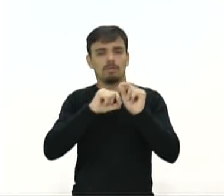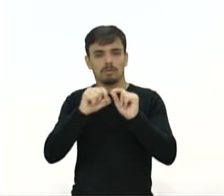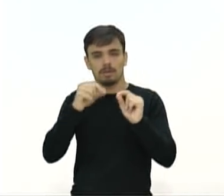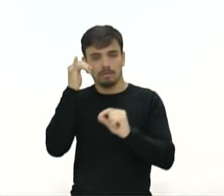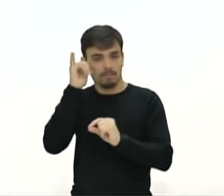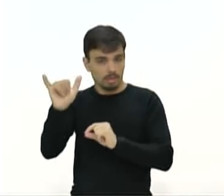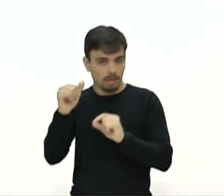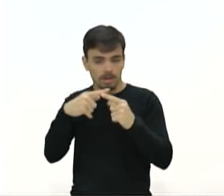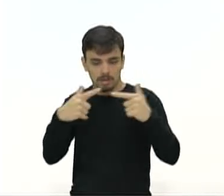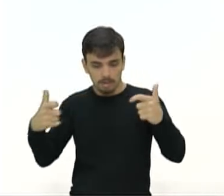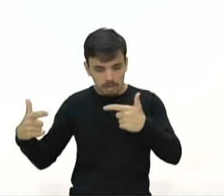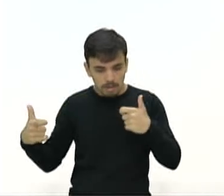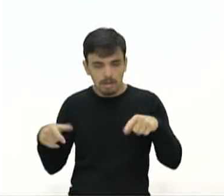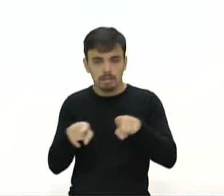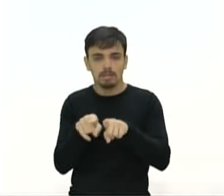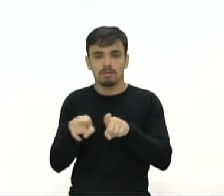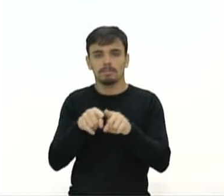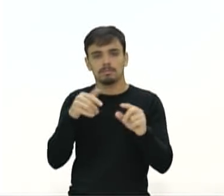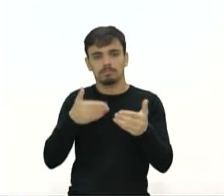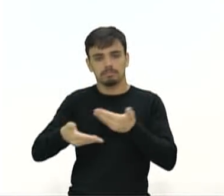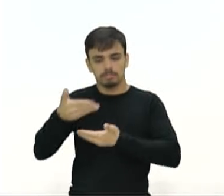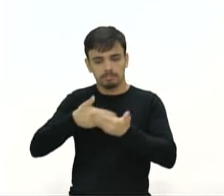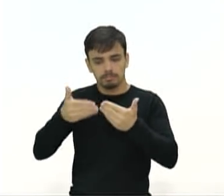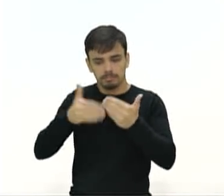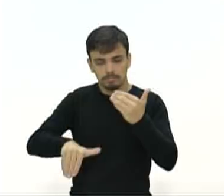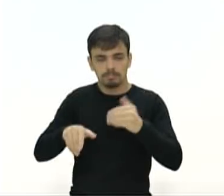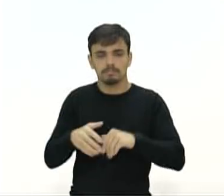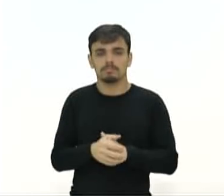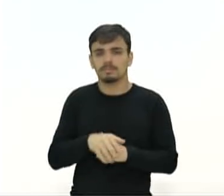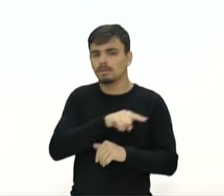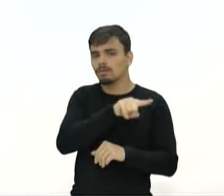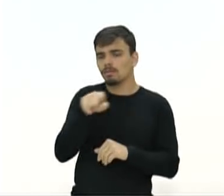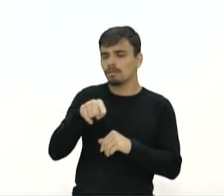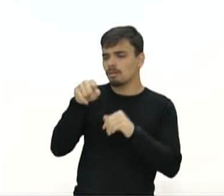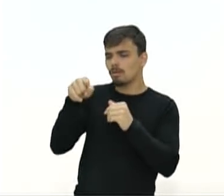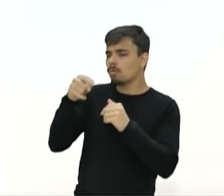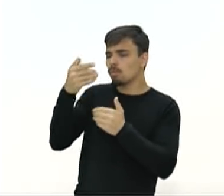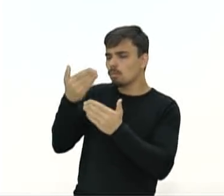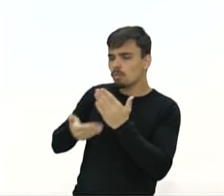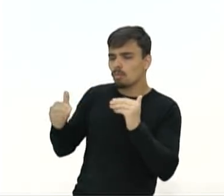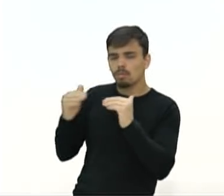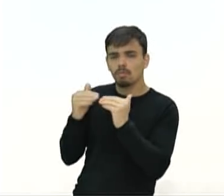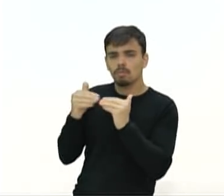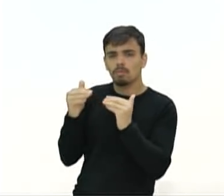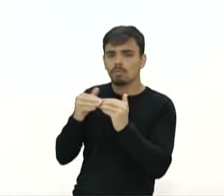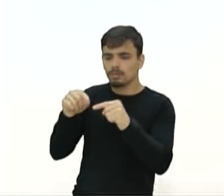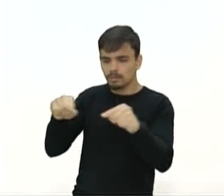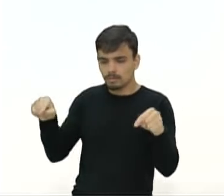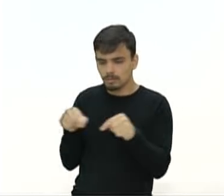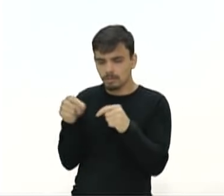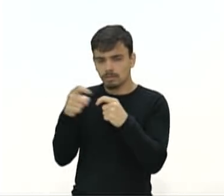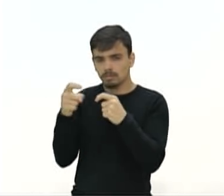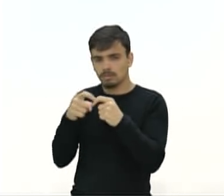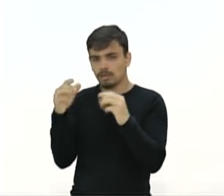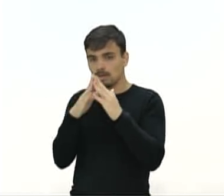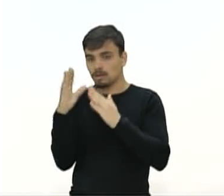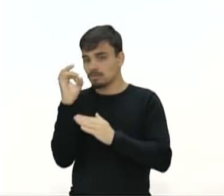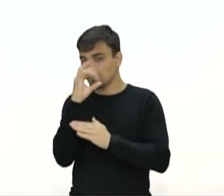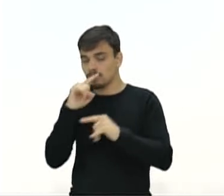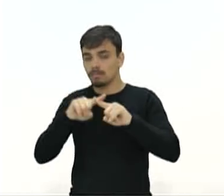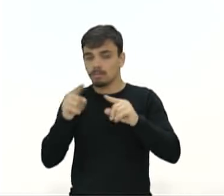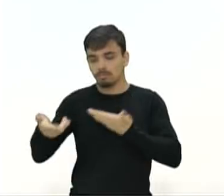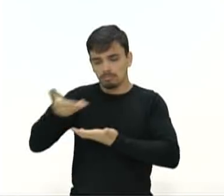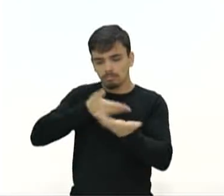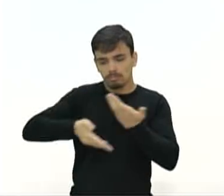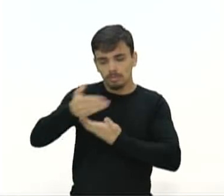desarmonia. Mesmo nem todos concordando com a existência do manicômio chamado Casa Verde, todos eles conversam sobre aquilo para que a